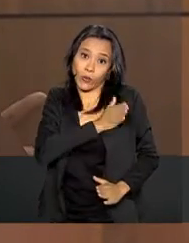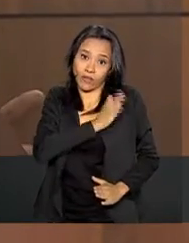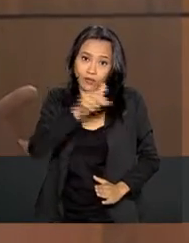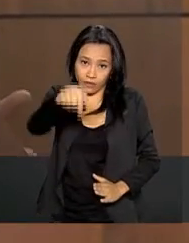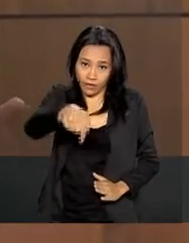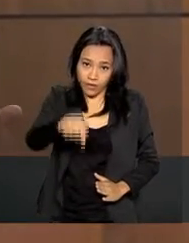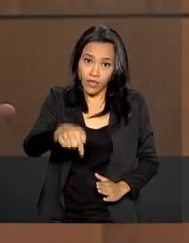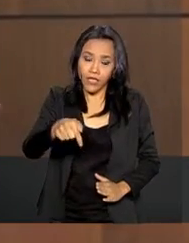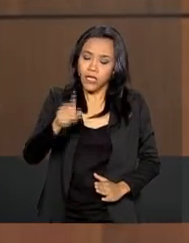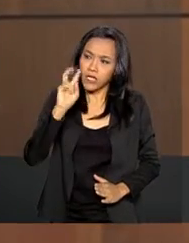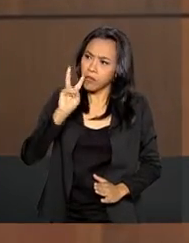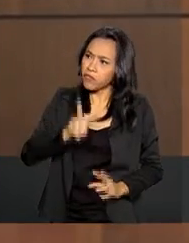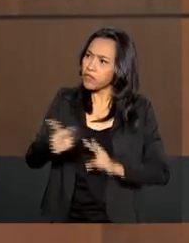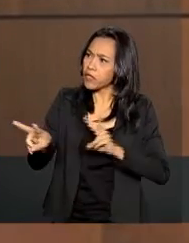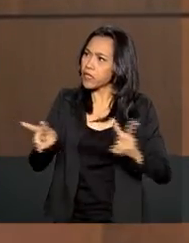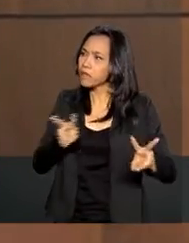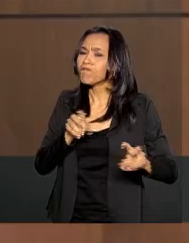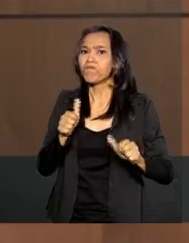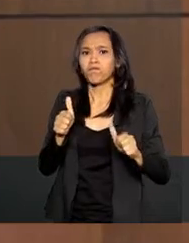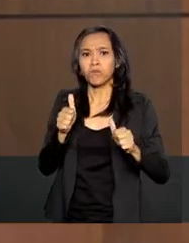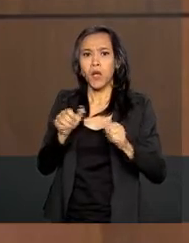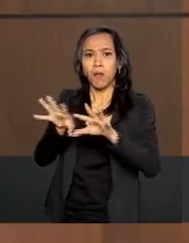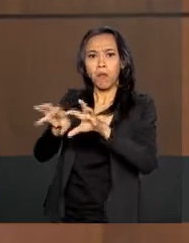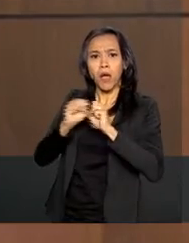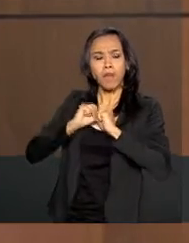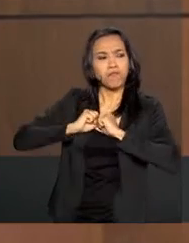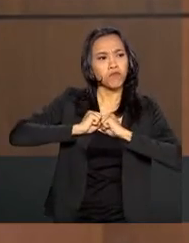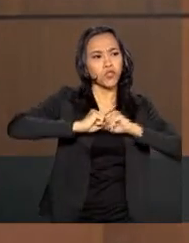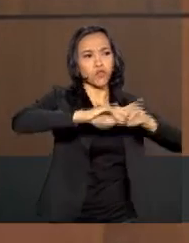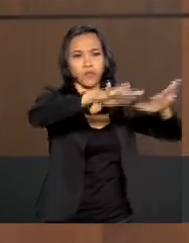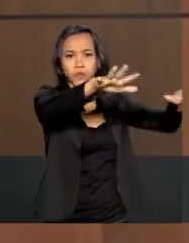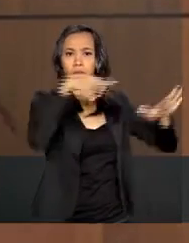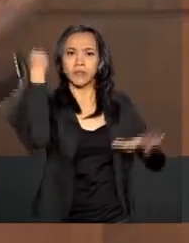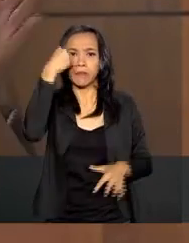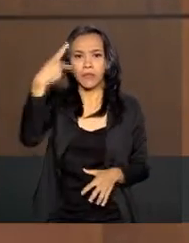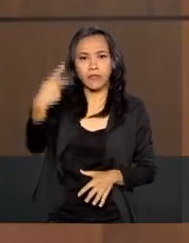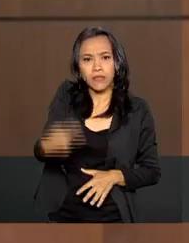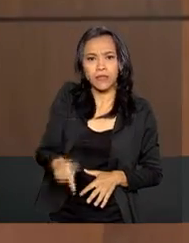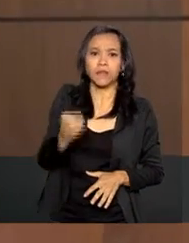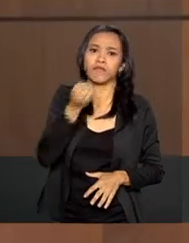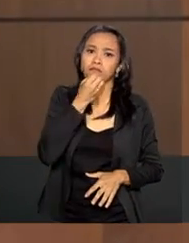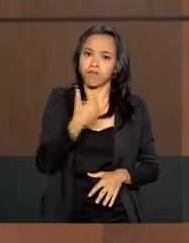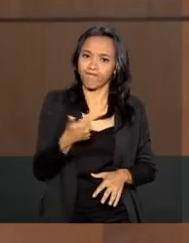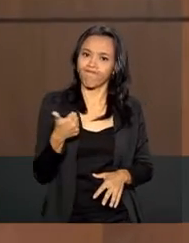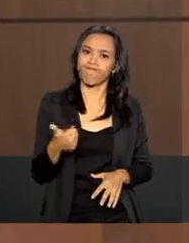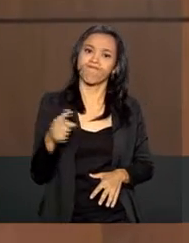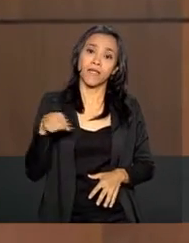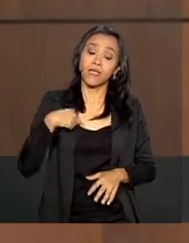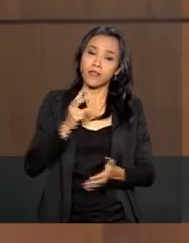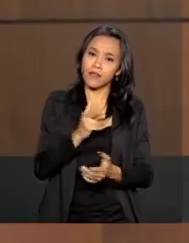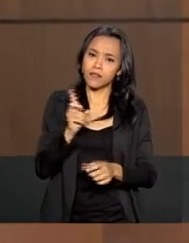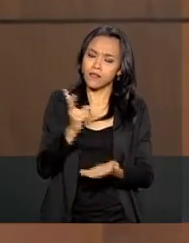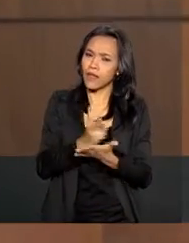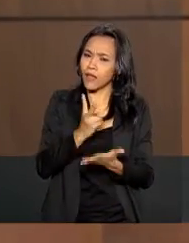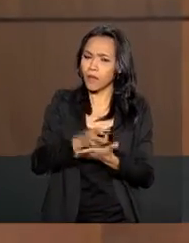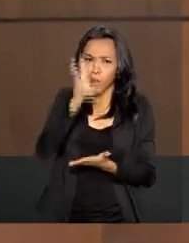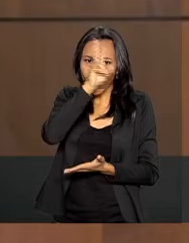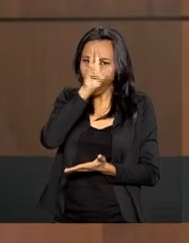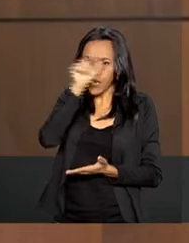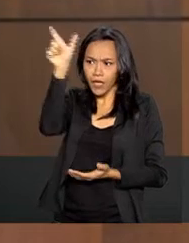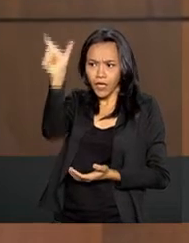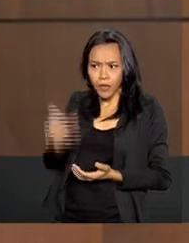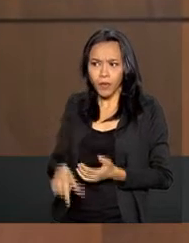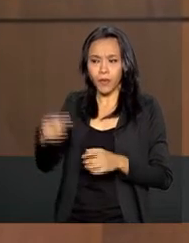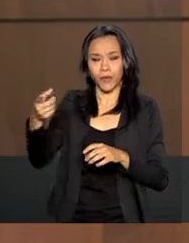o hospital sírio libanês e evidentemente doutor kalil e toda a equipe